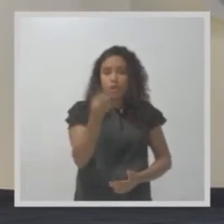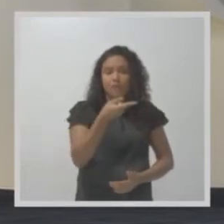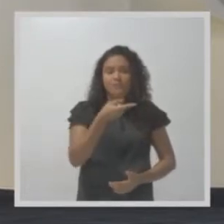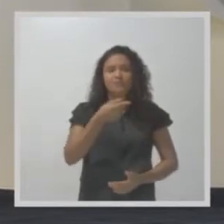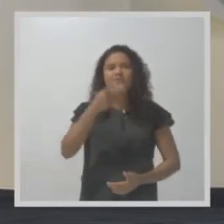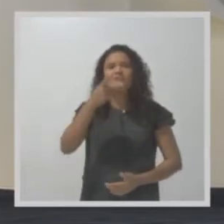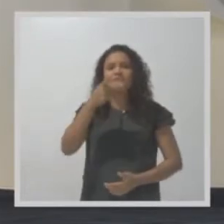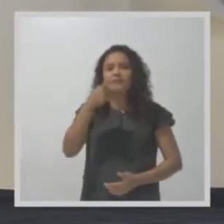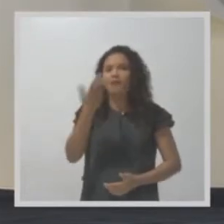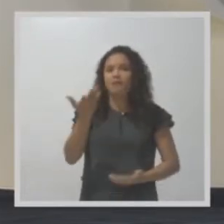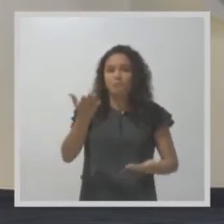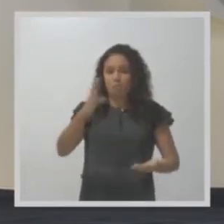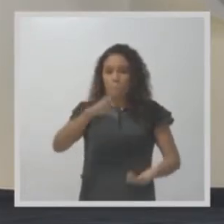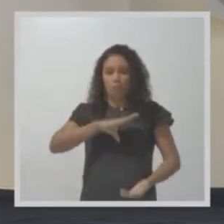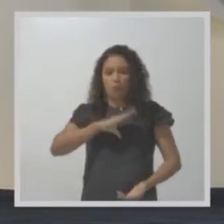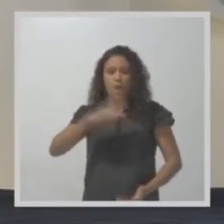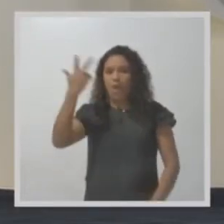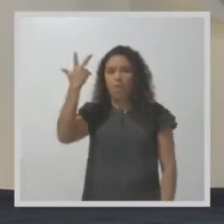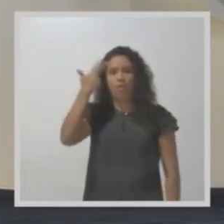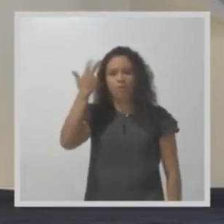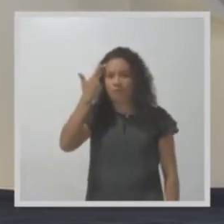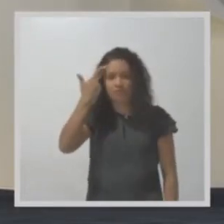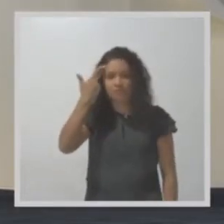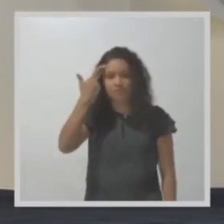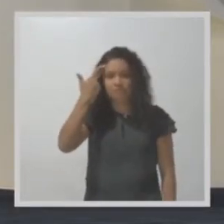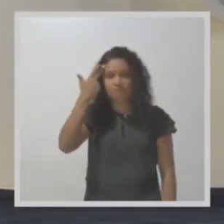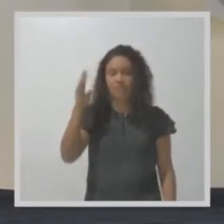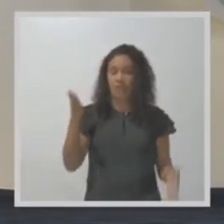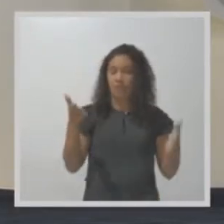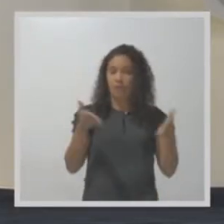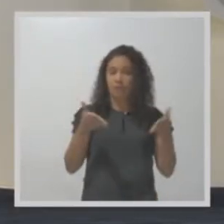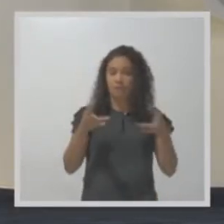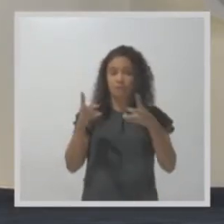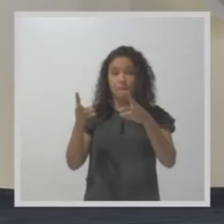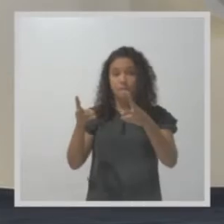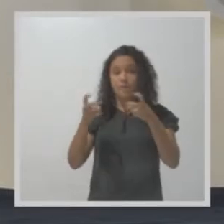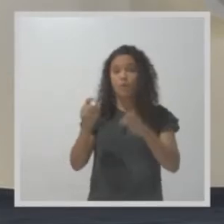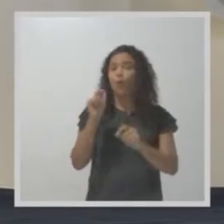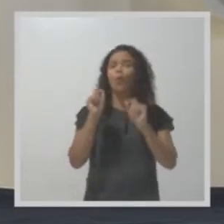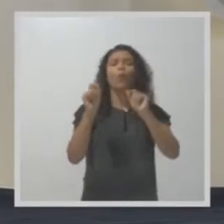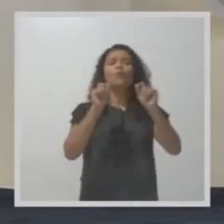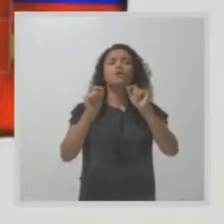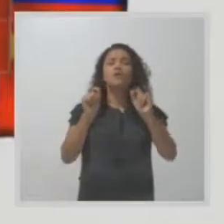de língua portuguesa? Aí nós vamos agora observar o que é a língua.